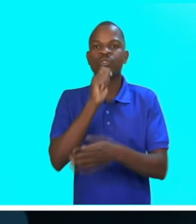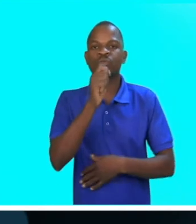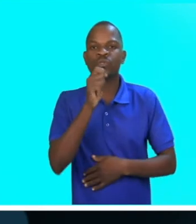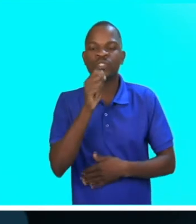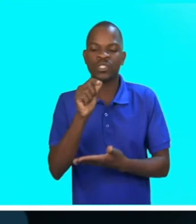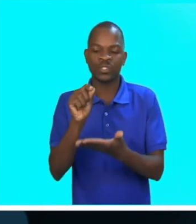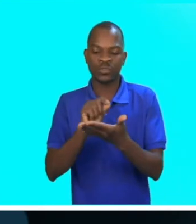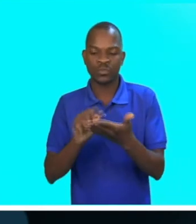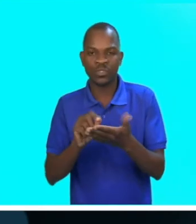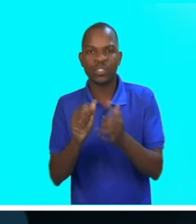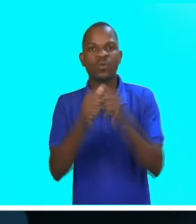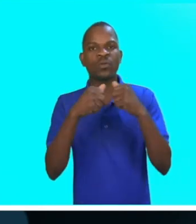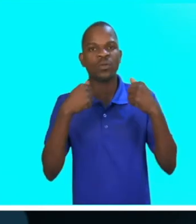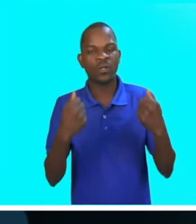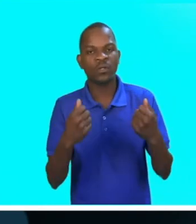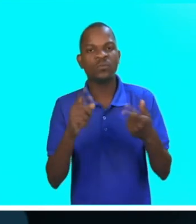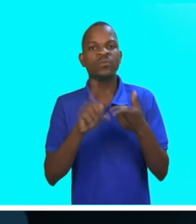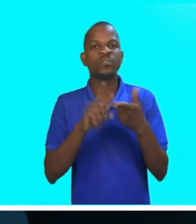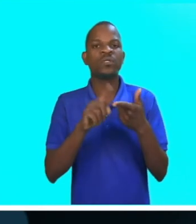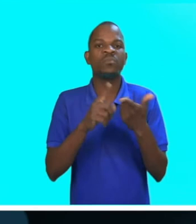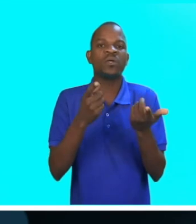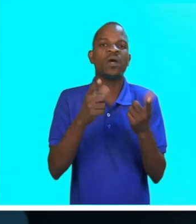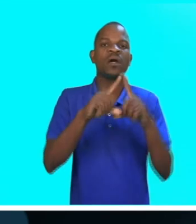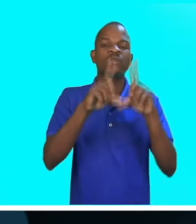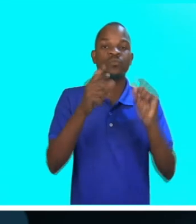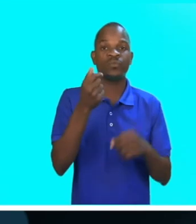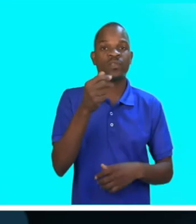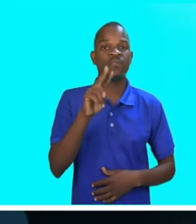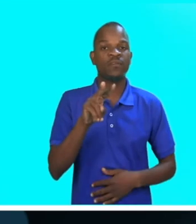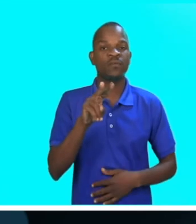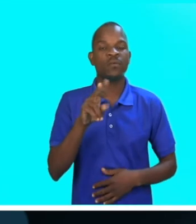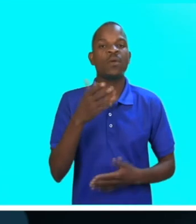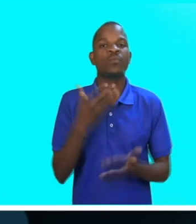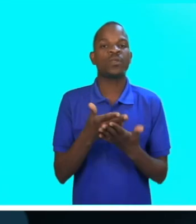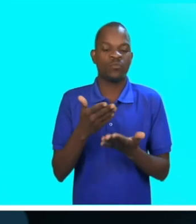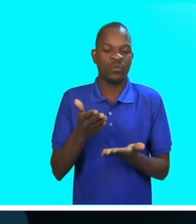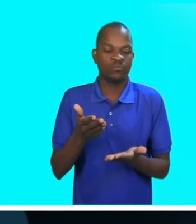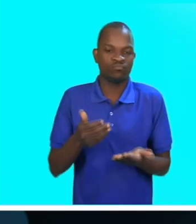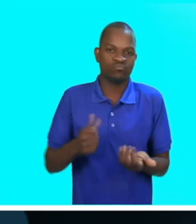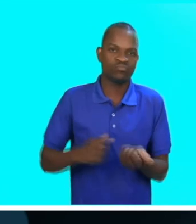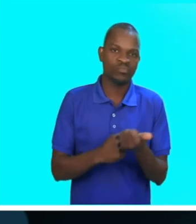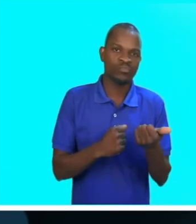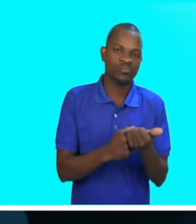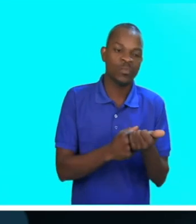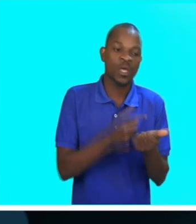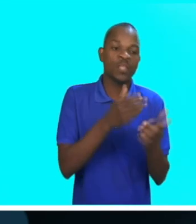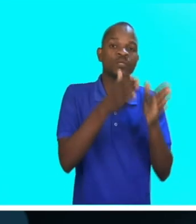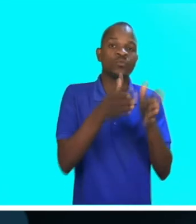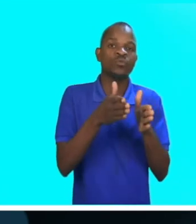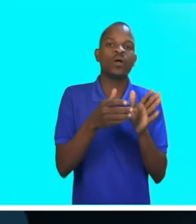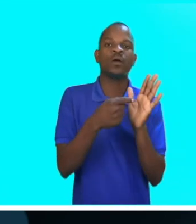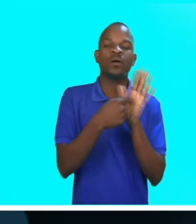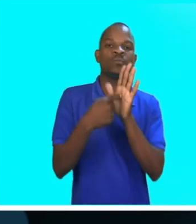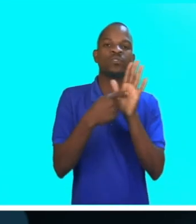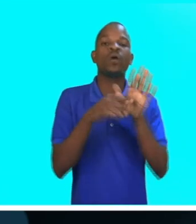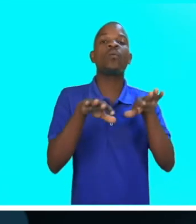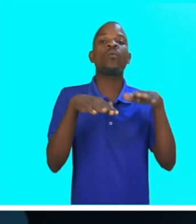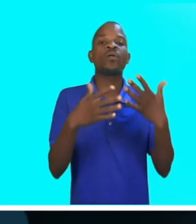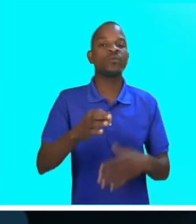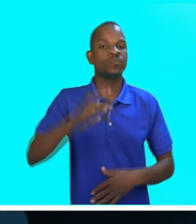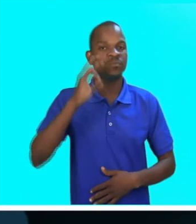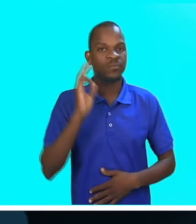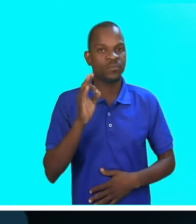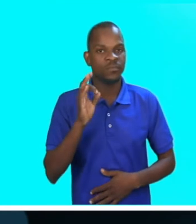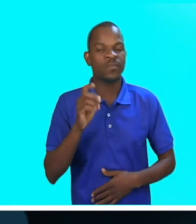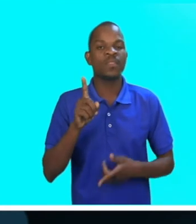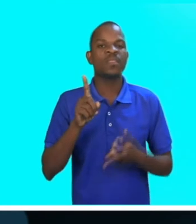falada e visual. Isto também vai motivar os jornalistas a vir cá e mostrar as suas qualidades e capacidades.